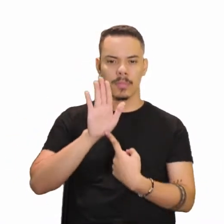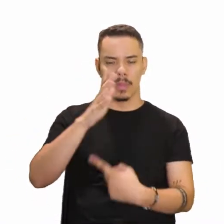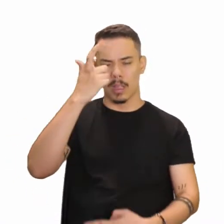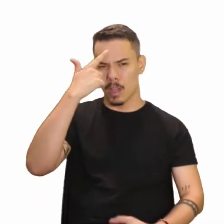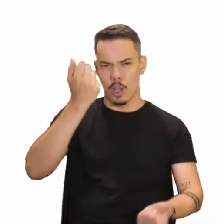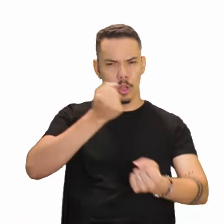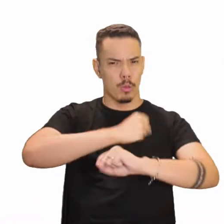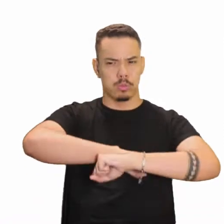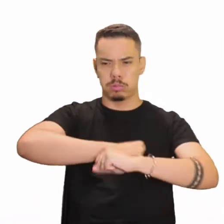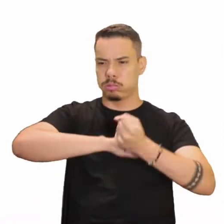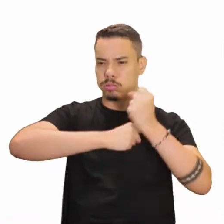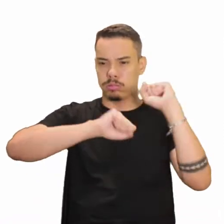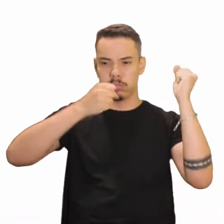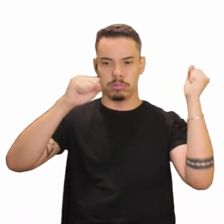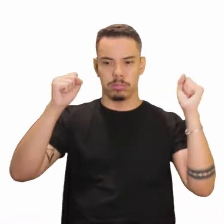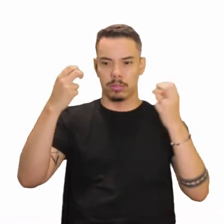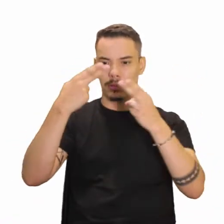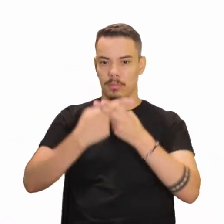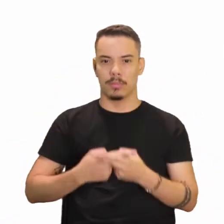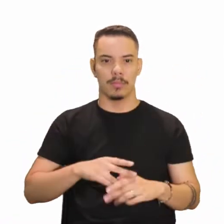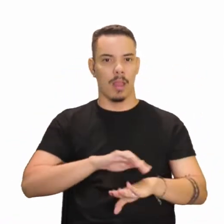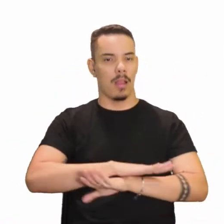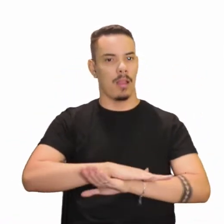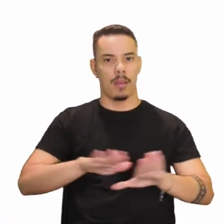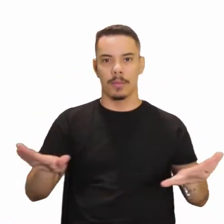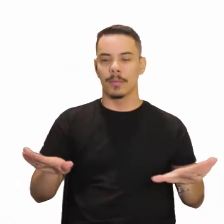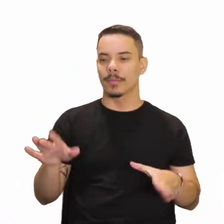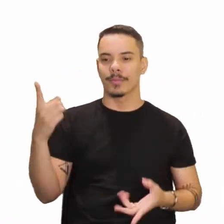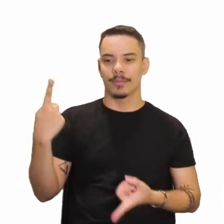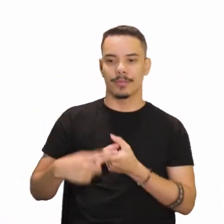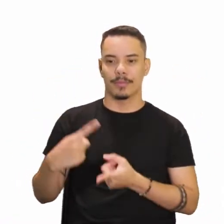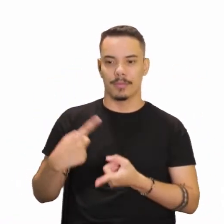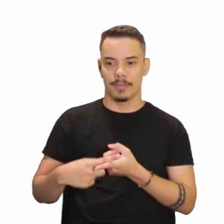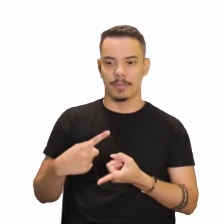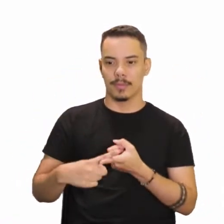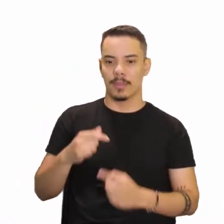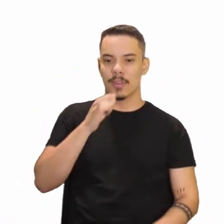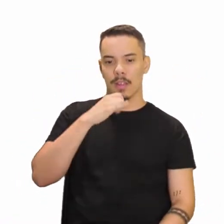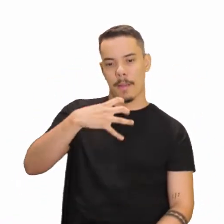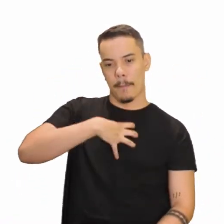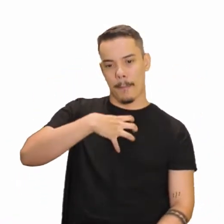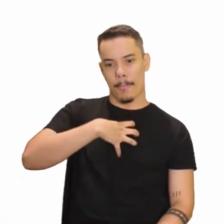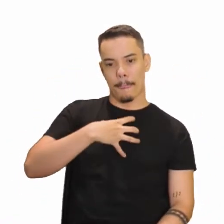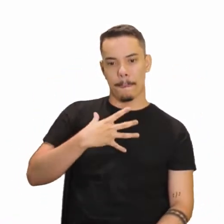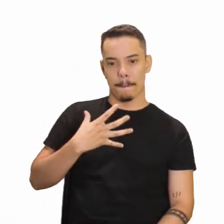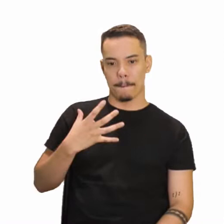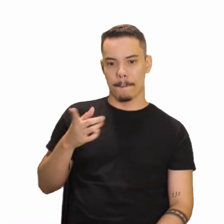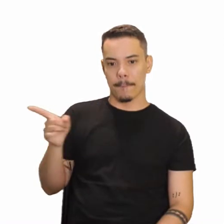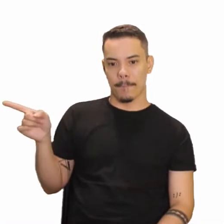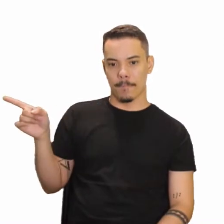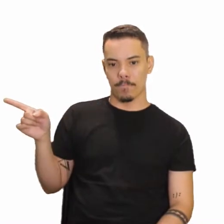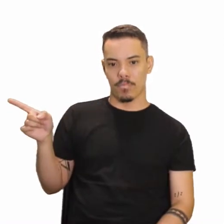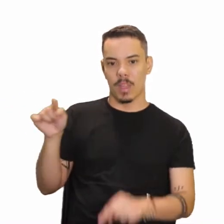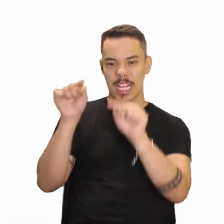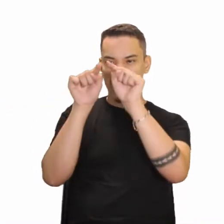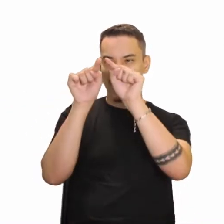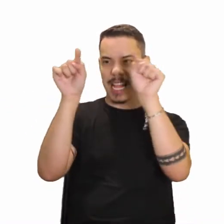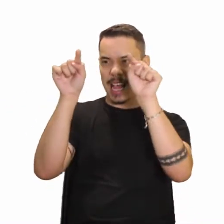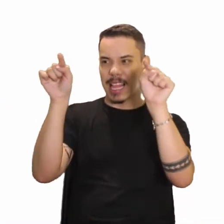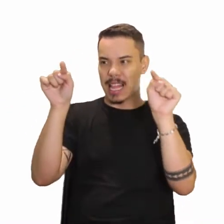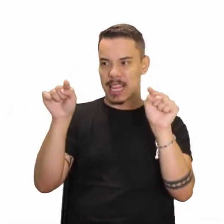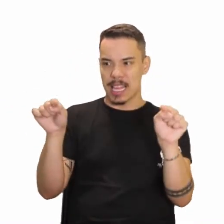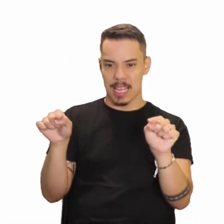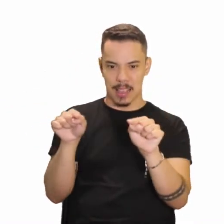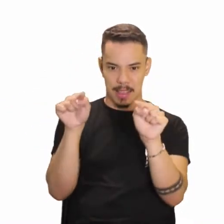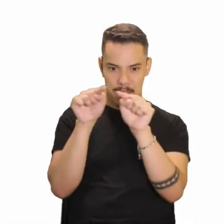irritado que ele perdeu a paciência porque olha só a forma do balão tá que dá para